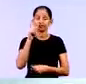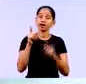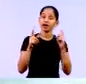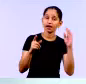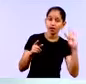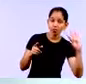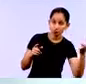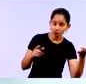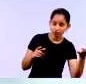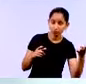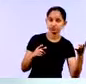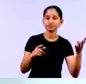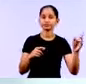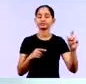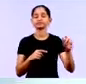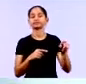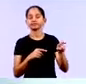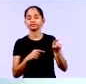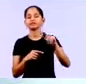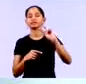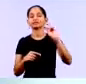e a matéria-prima beta R$